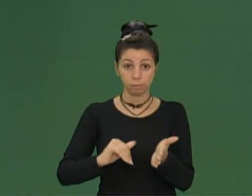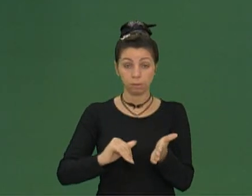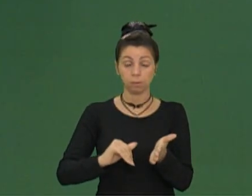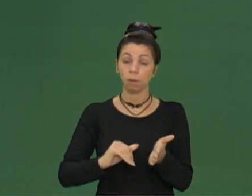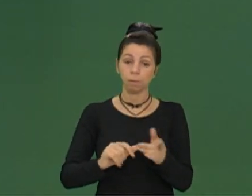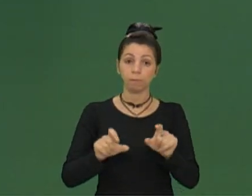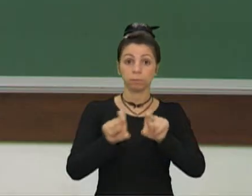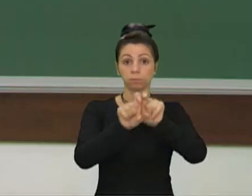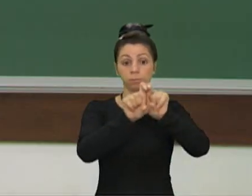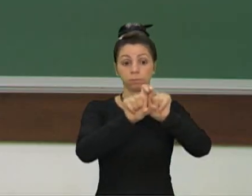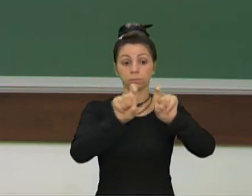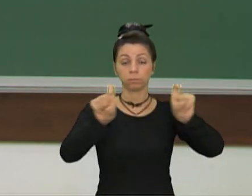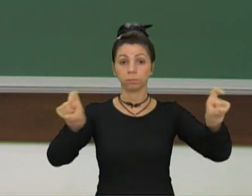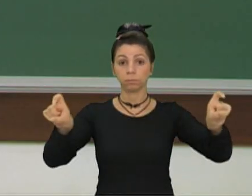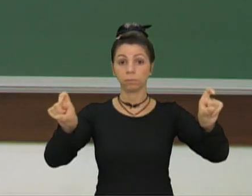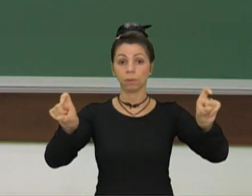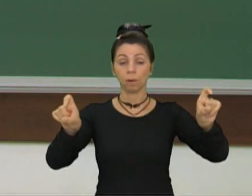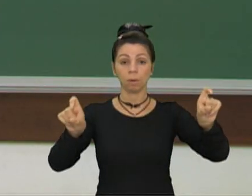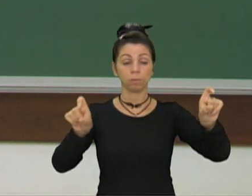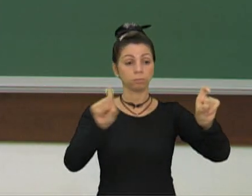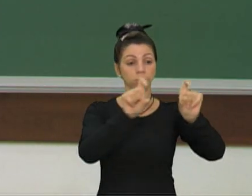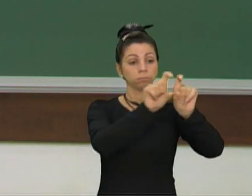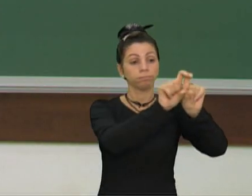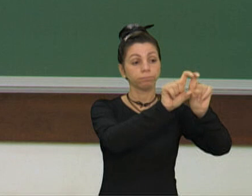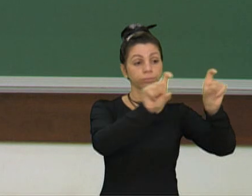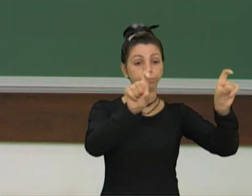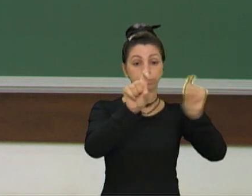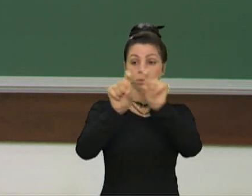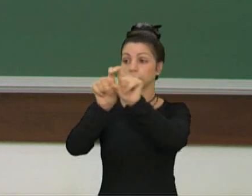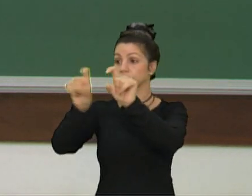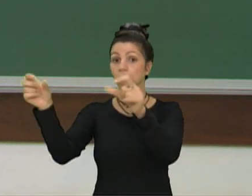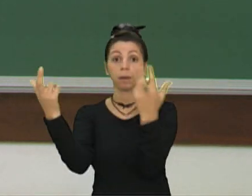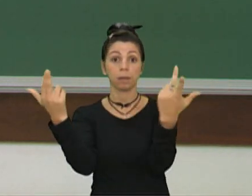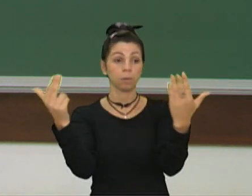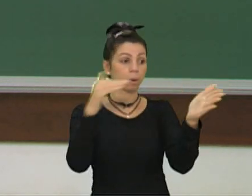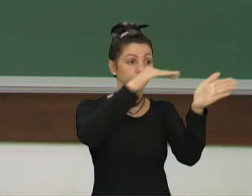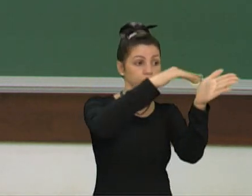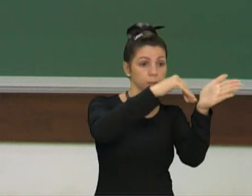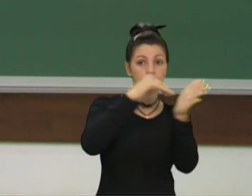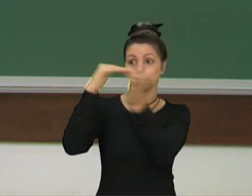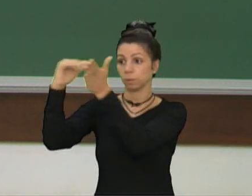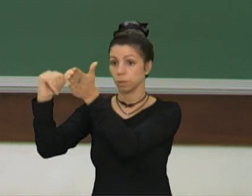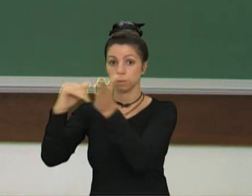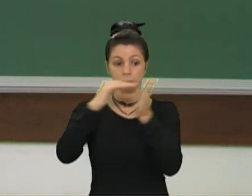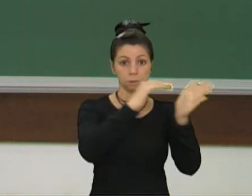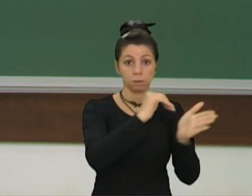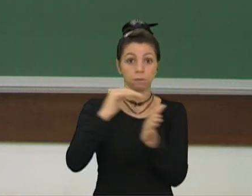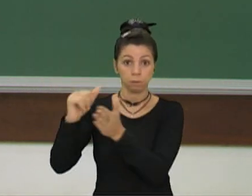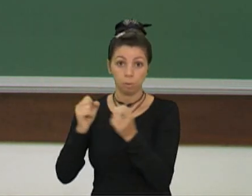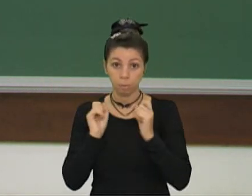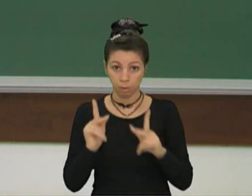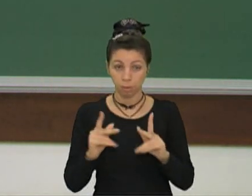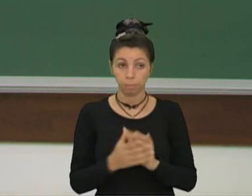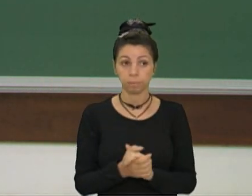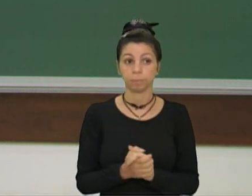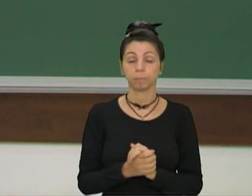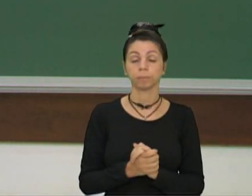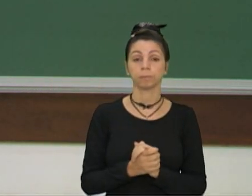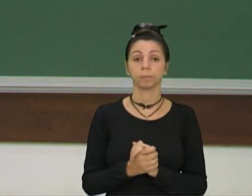uma equação, tudo que eu faço de um lado, também preciso fazer do outro. Certo? Foi o que eu fiz aqui, ó. Certo? Coloquei